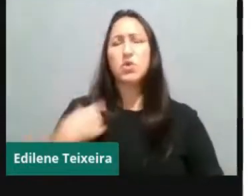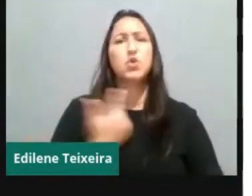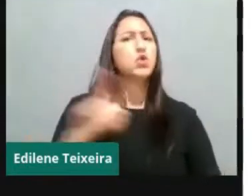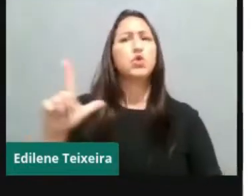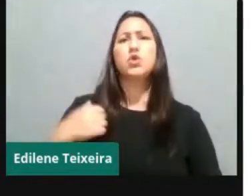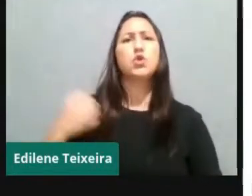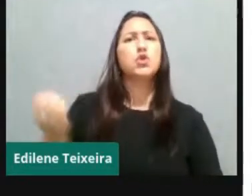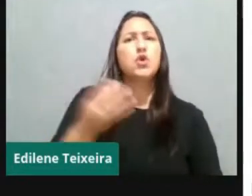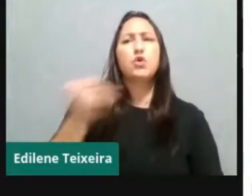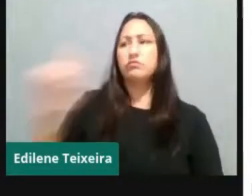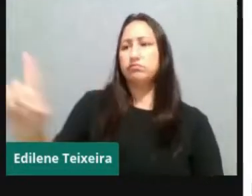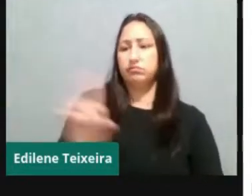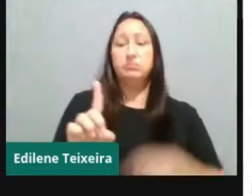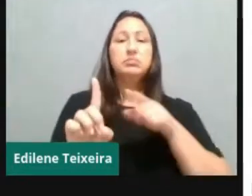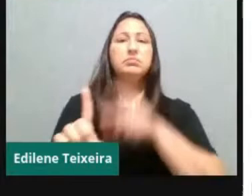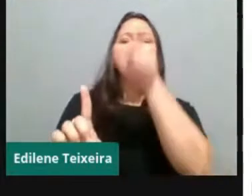fazer uma predição para ele.